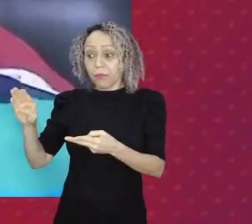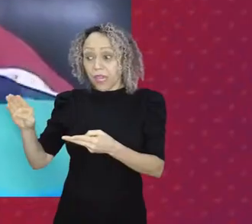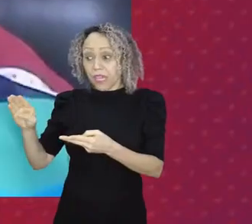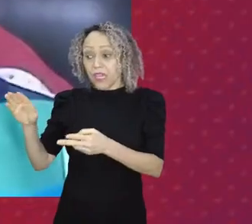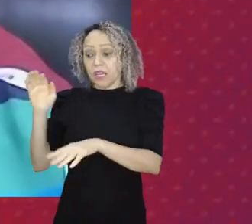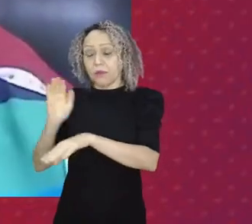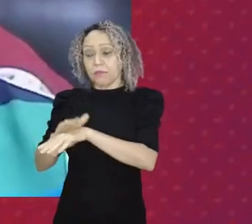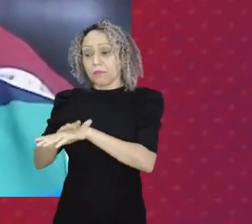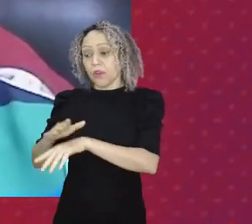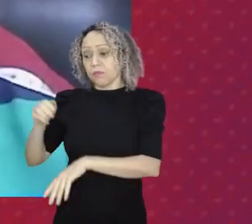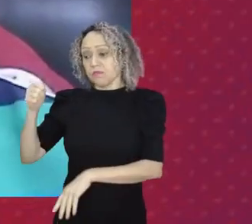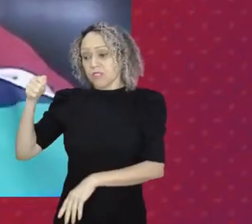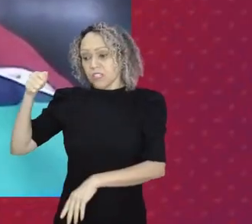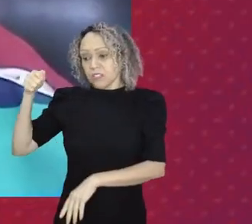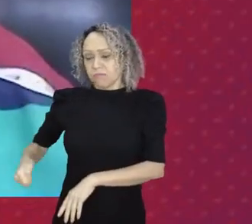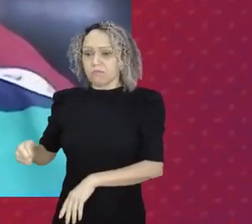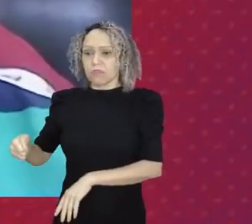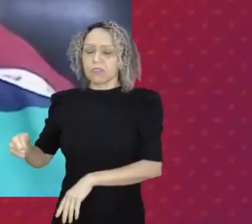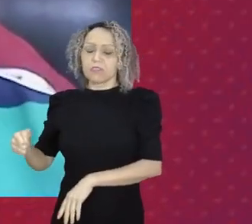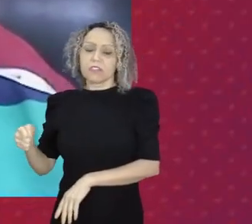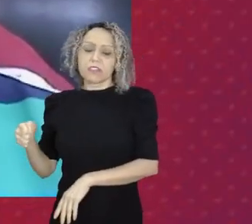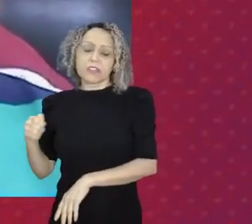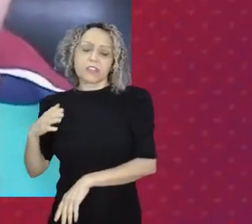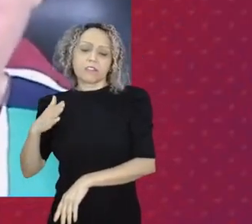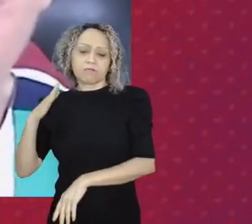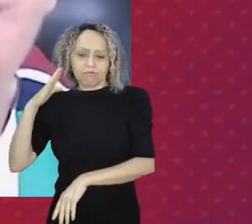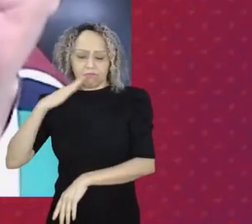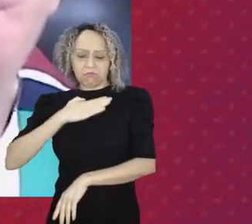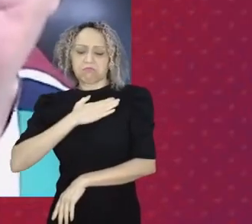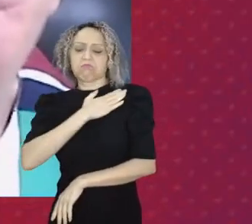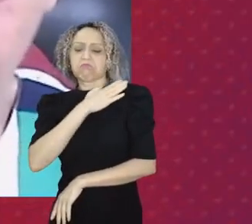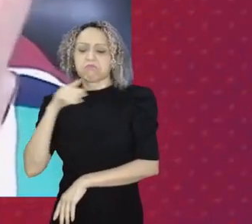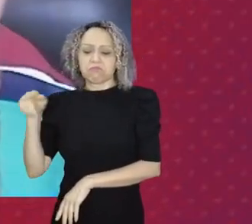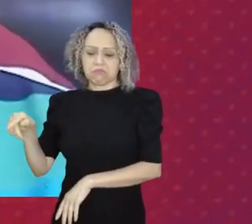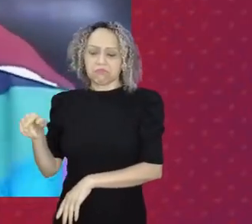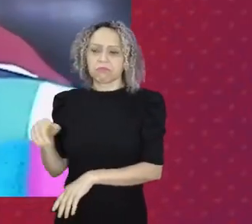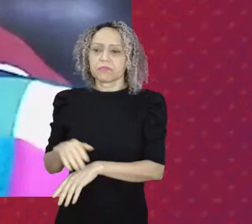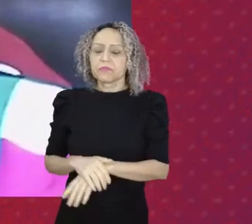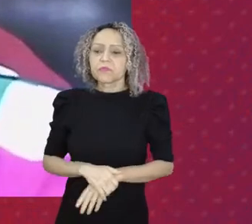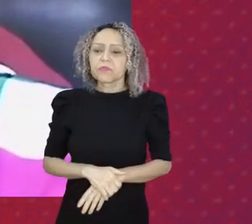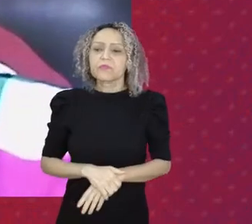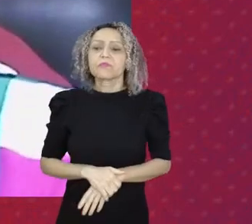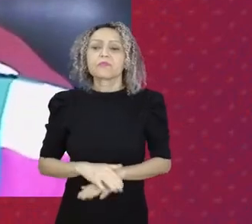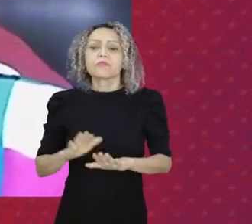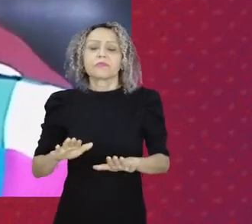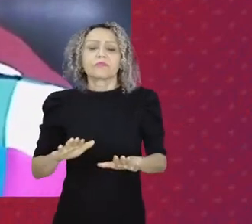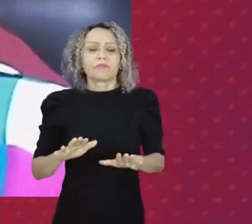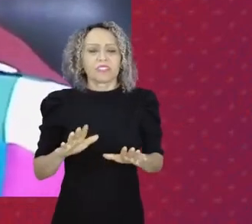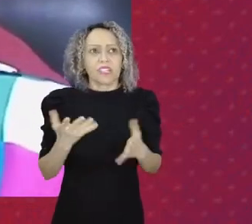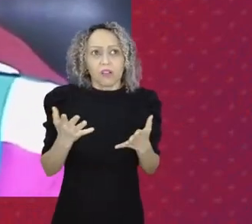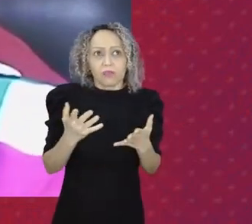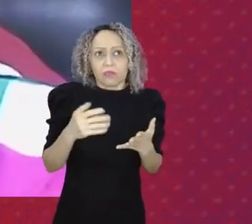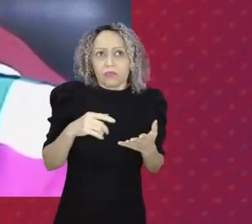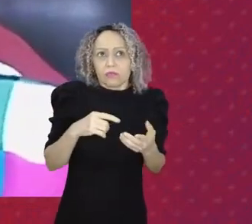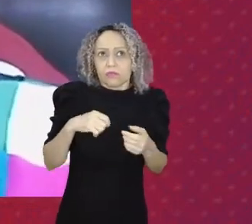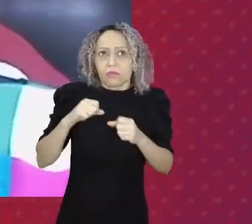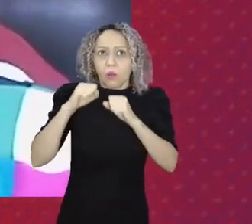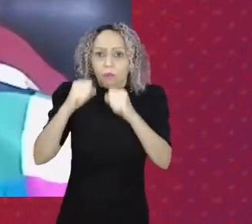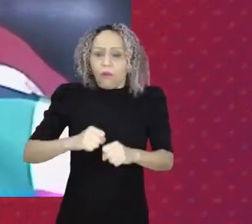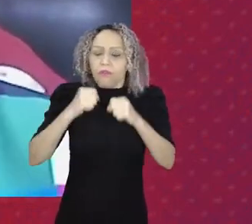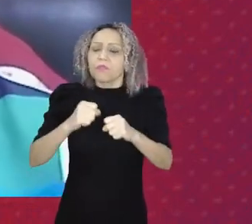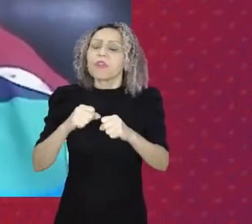de contestação da realidade do custo de vida, pelo movimento popular e do arroxo salarial